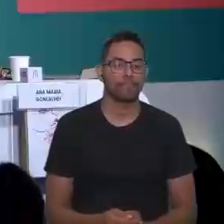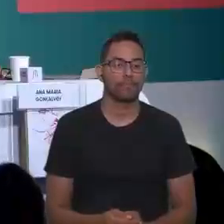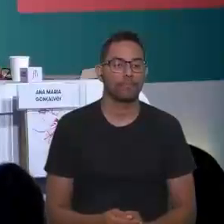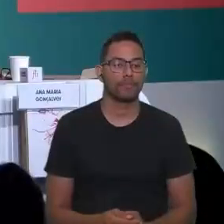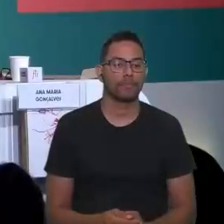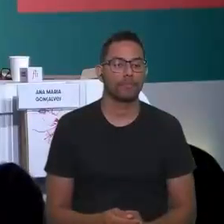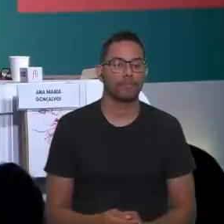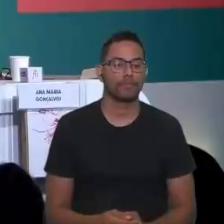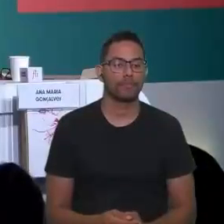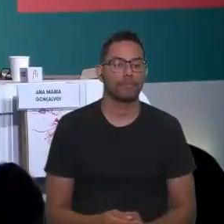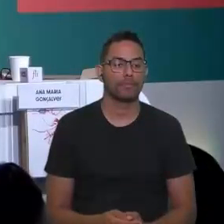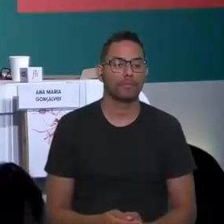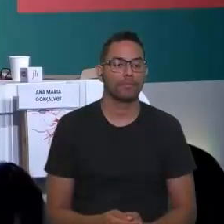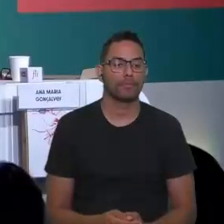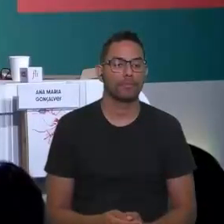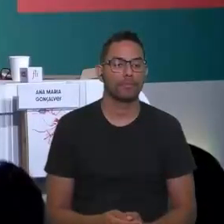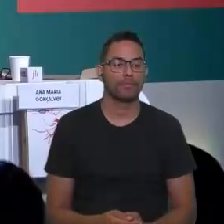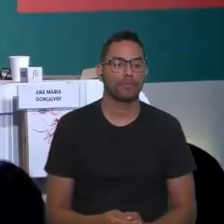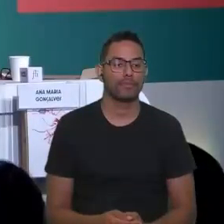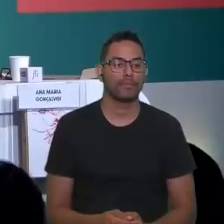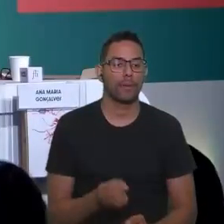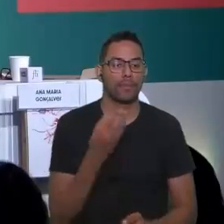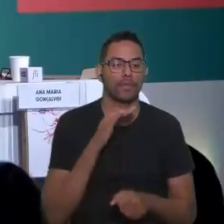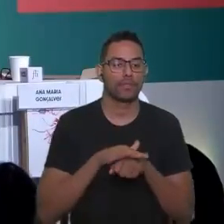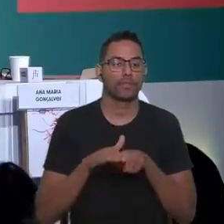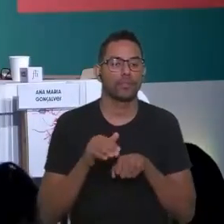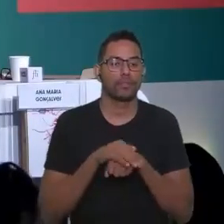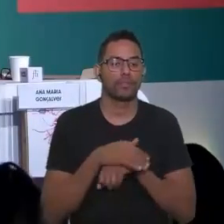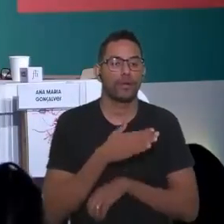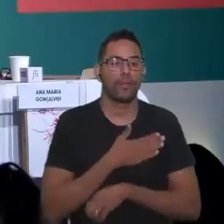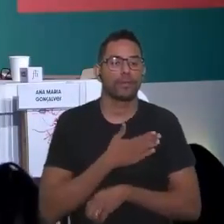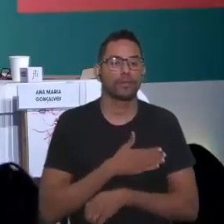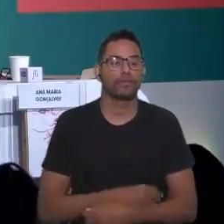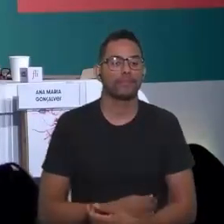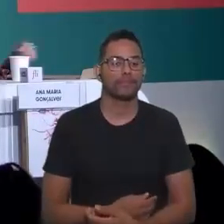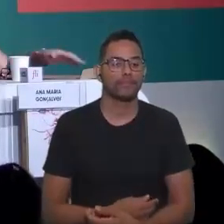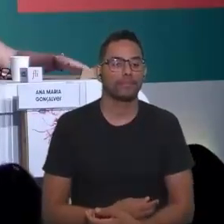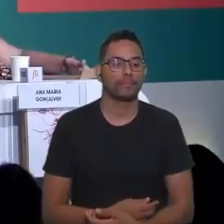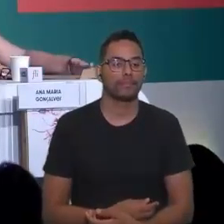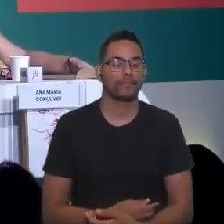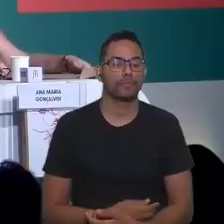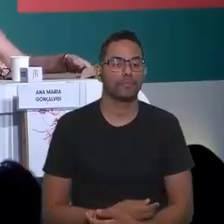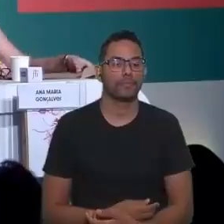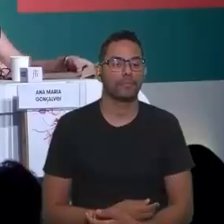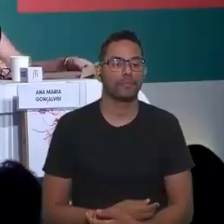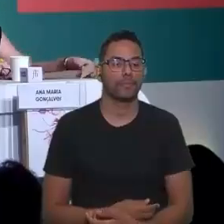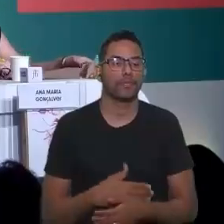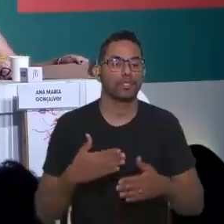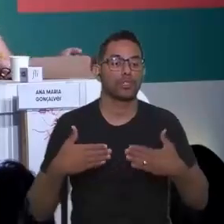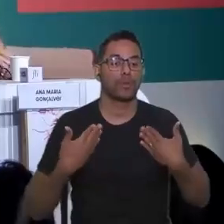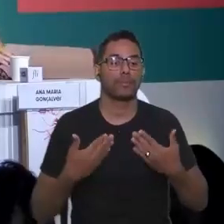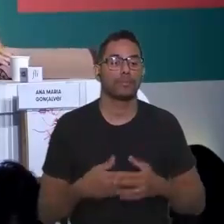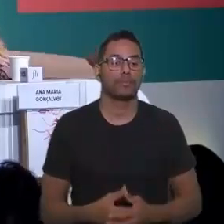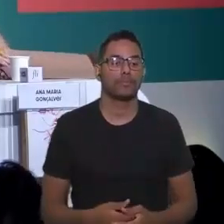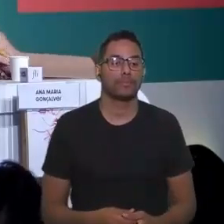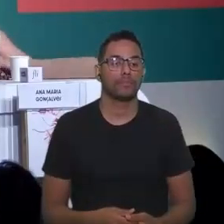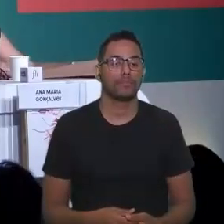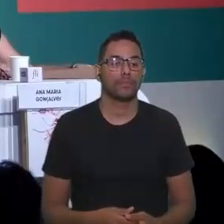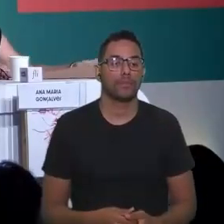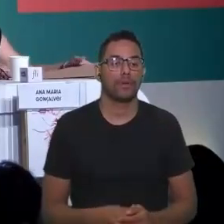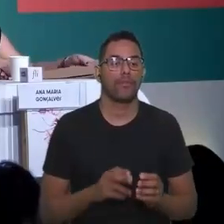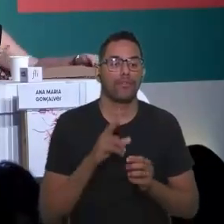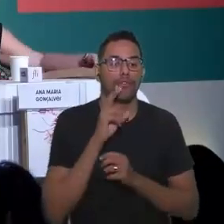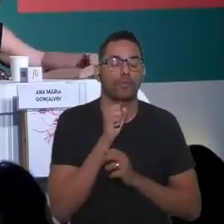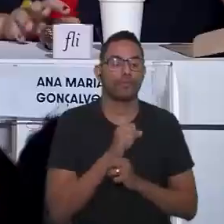E agora vou embora. Boa noite. Foi um prazer. A carta. Caramba, que surpresa potente.